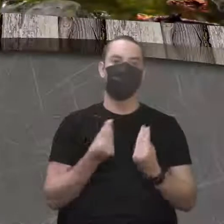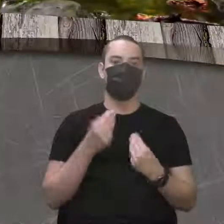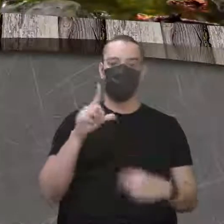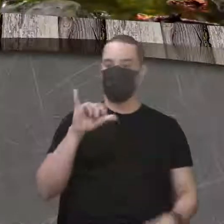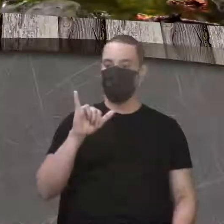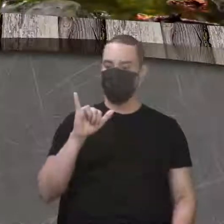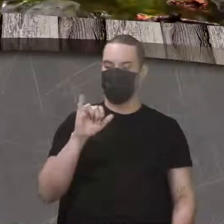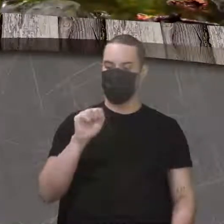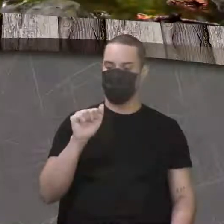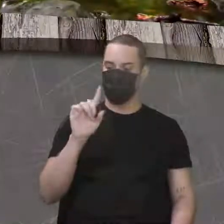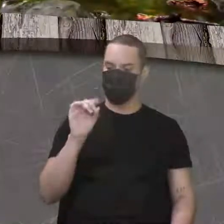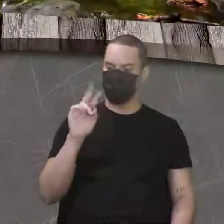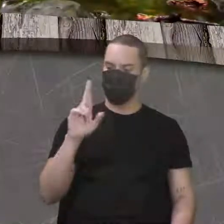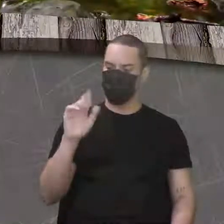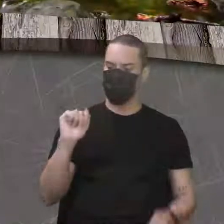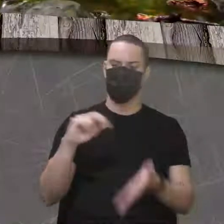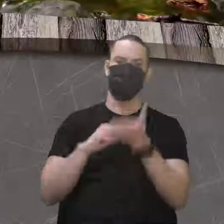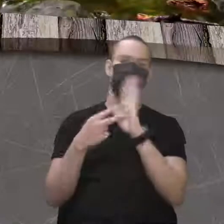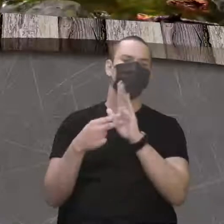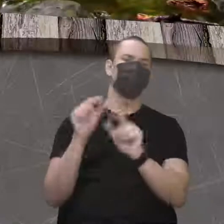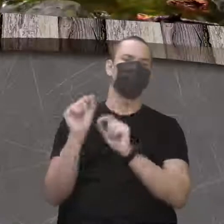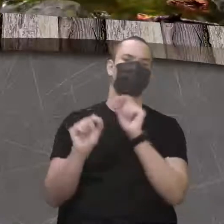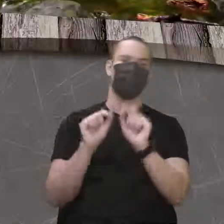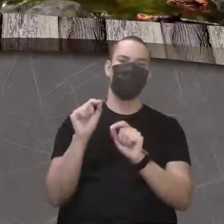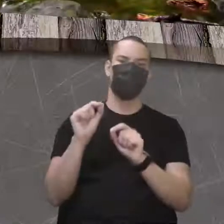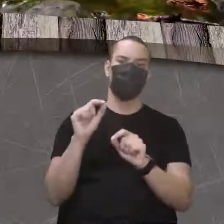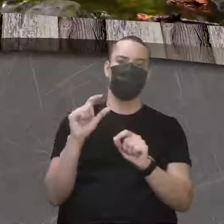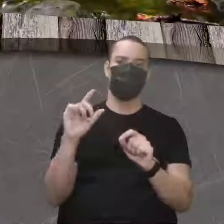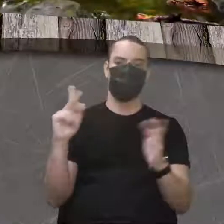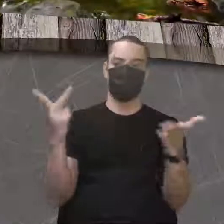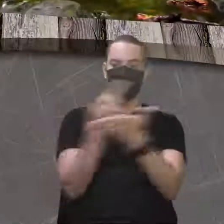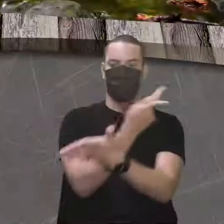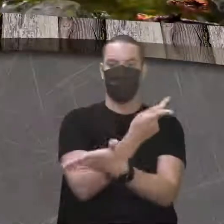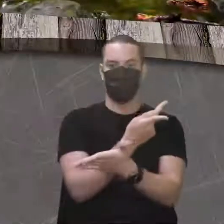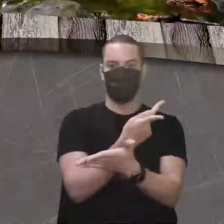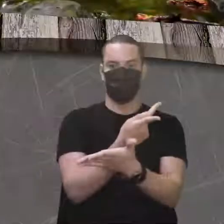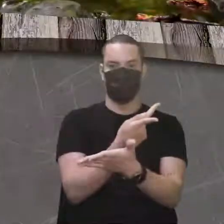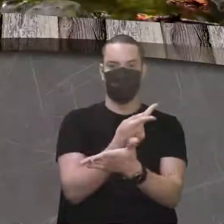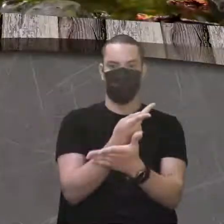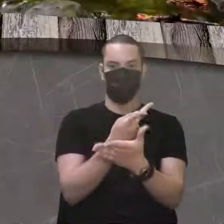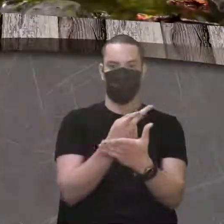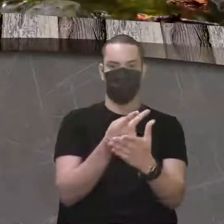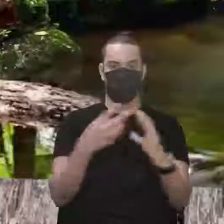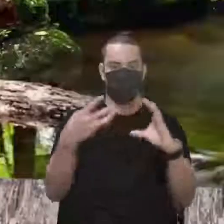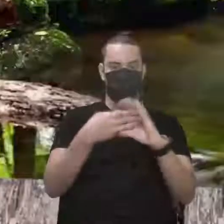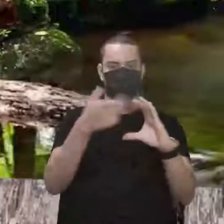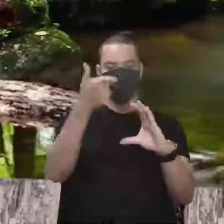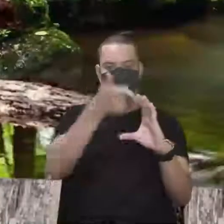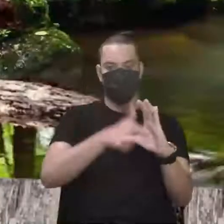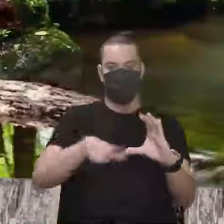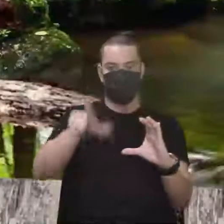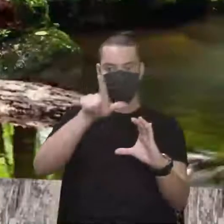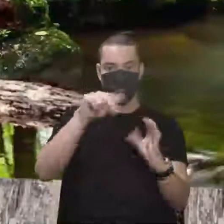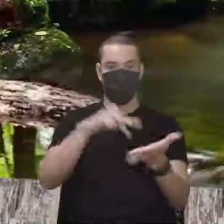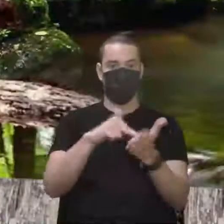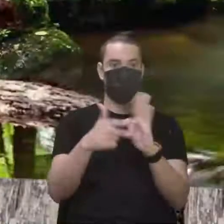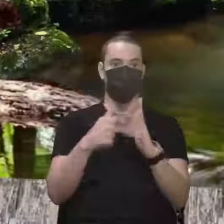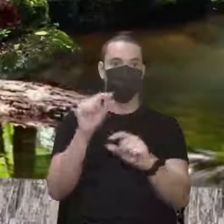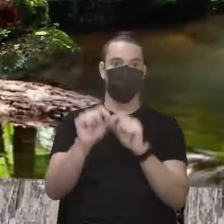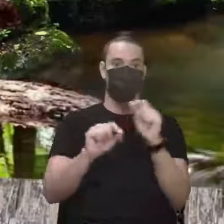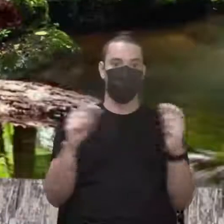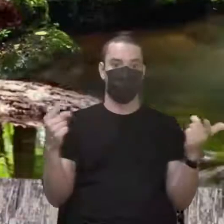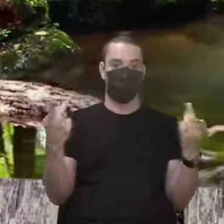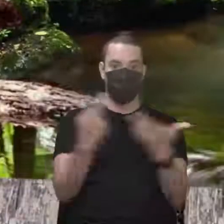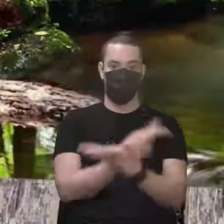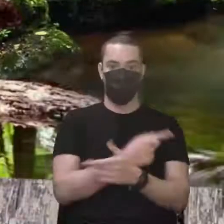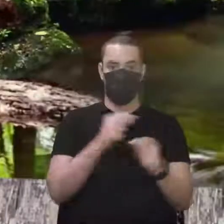lisadora. O que é isso, professora? Uma situação de lise celular. E essa lise celular